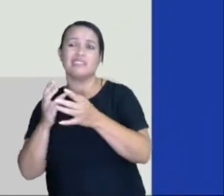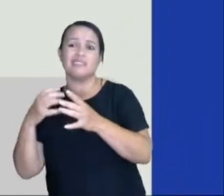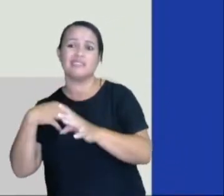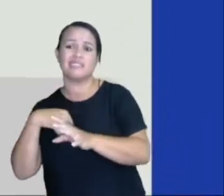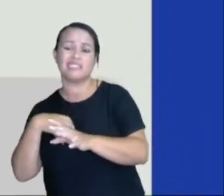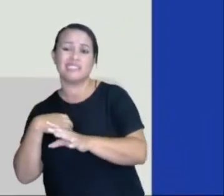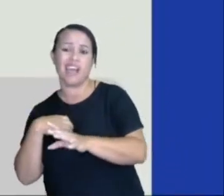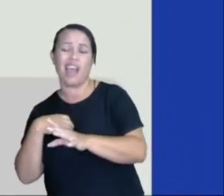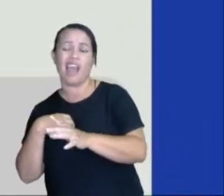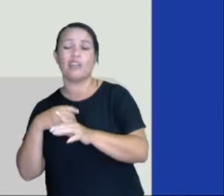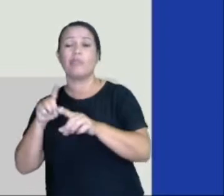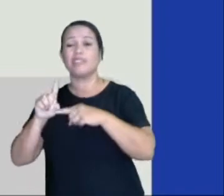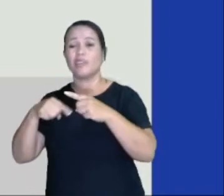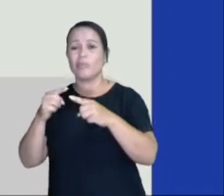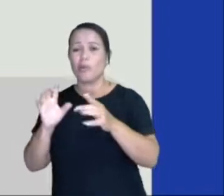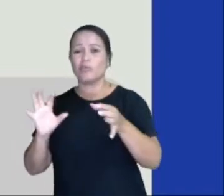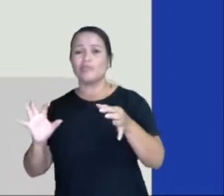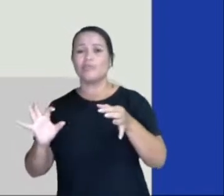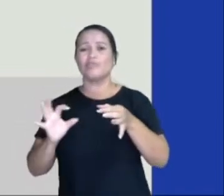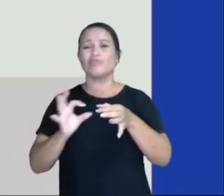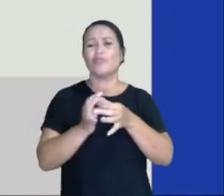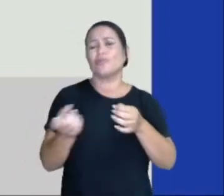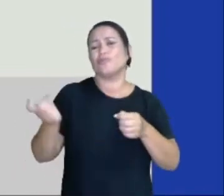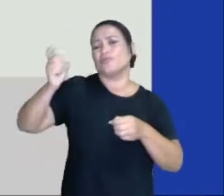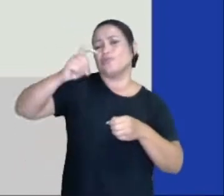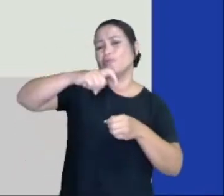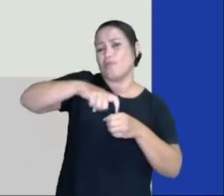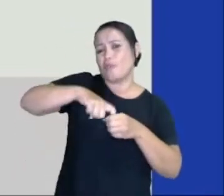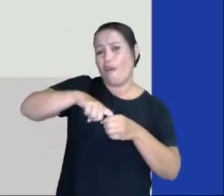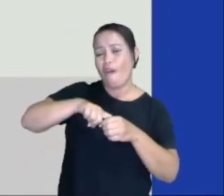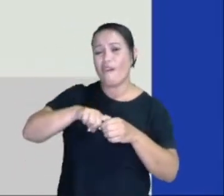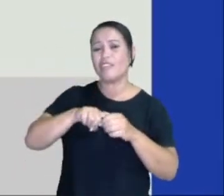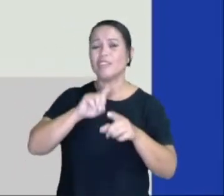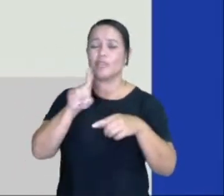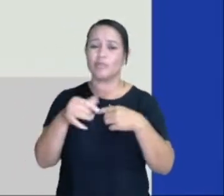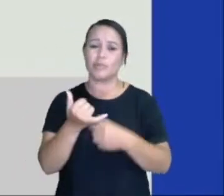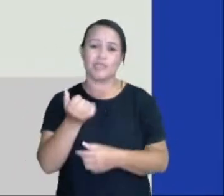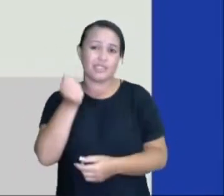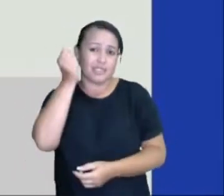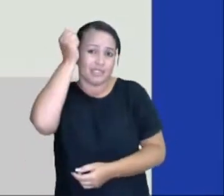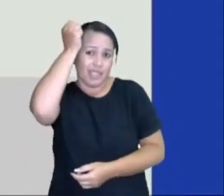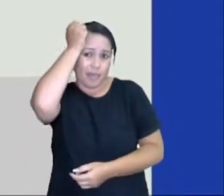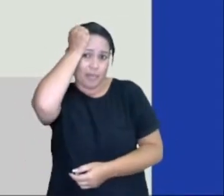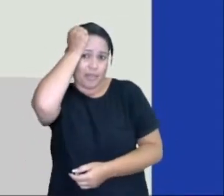depois todos se ligam, das ofensas se arrependem.